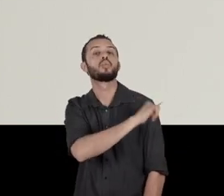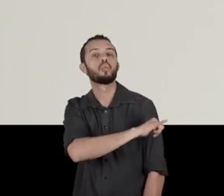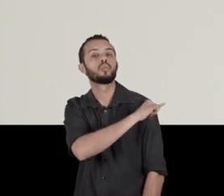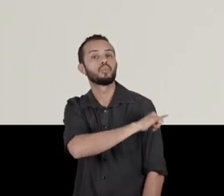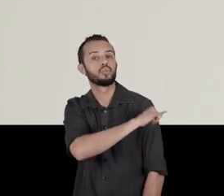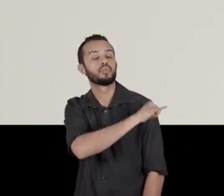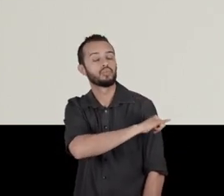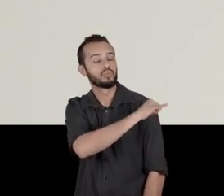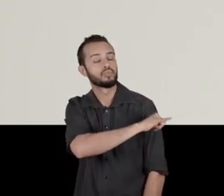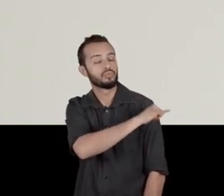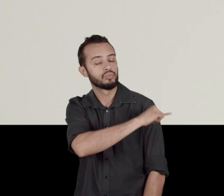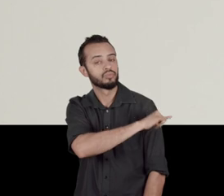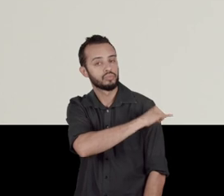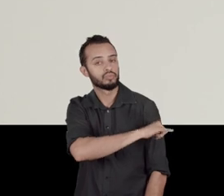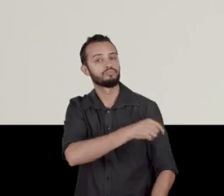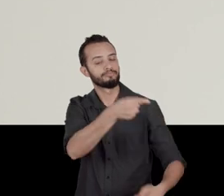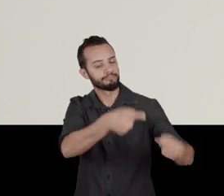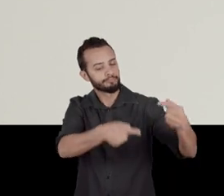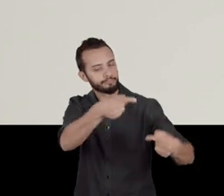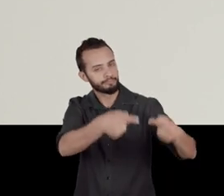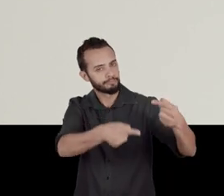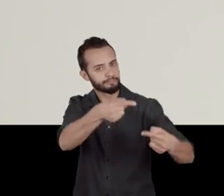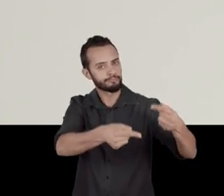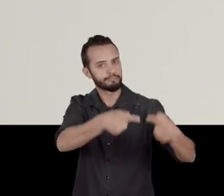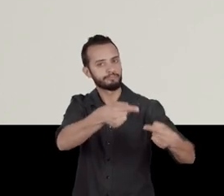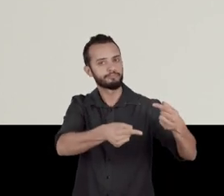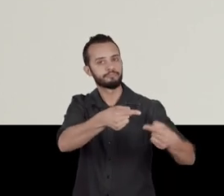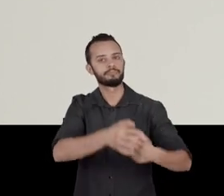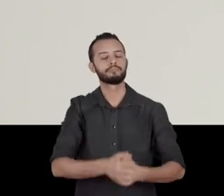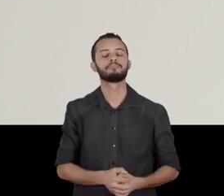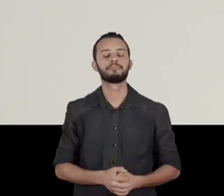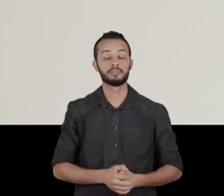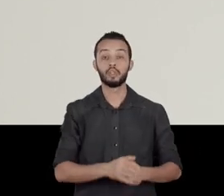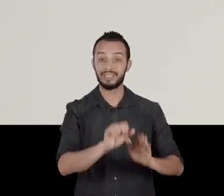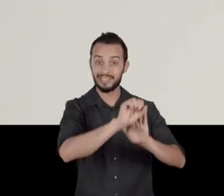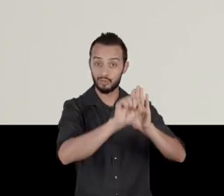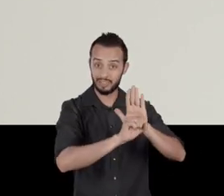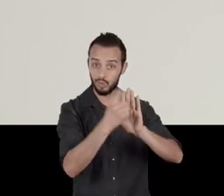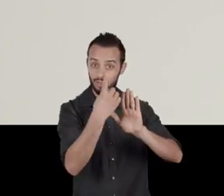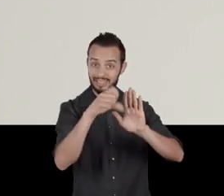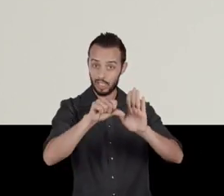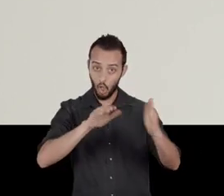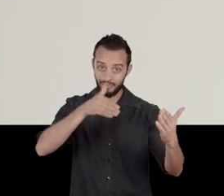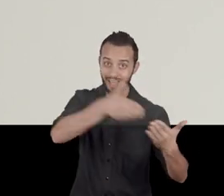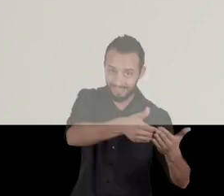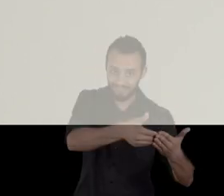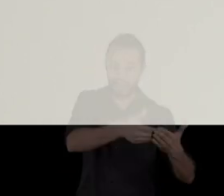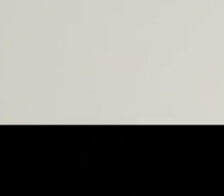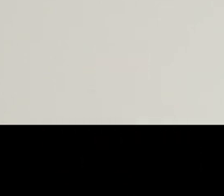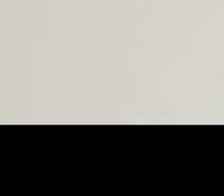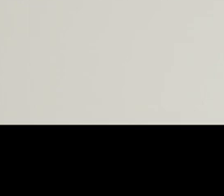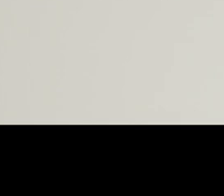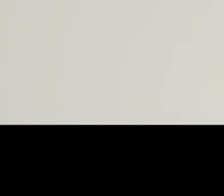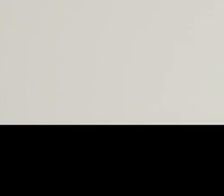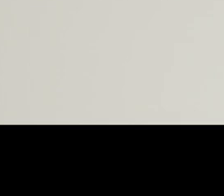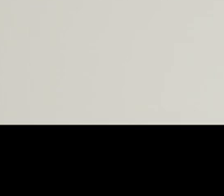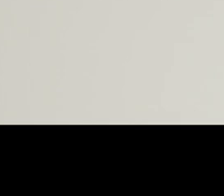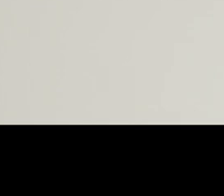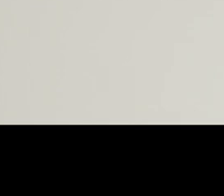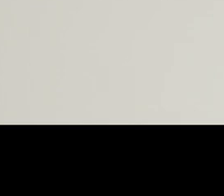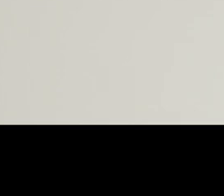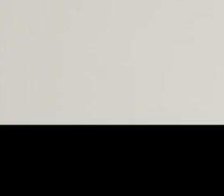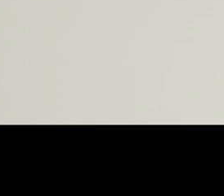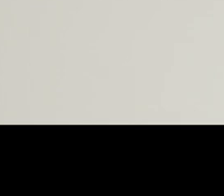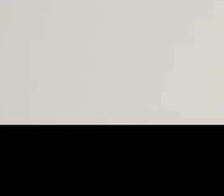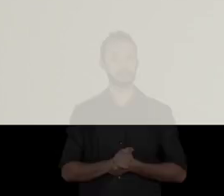artística, o centro de discussão cultural do país, que era o Rio de Janeiro até o século XIX. Esse ponto de partida vai gerar